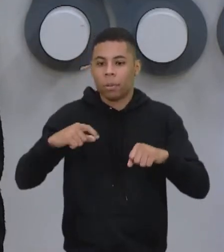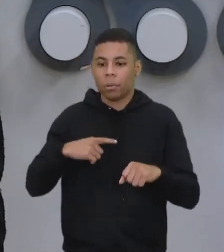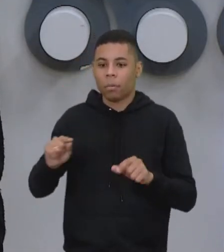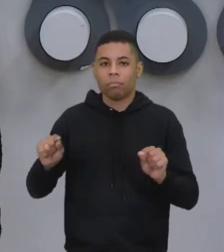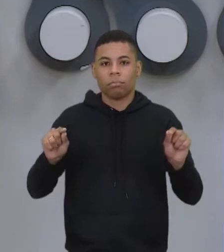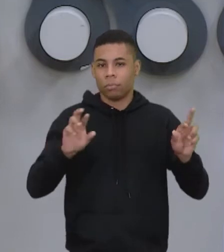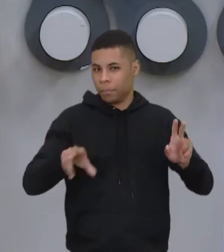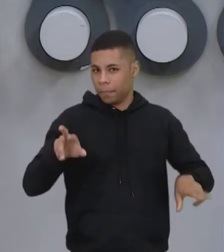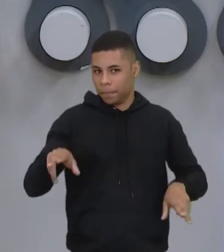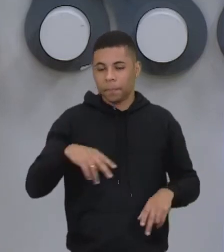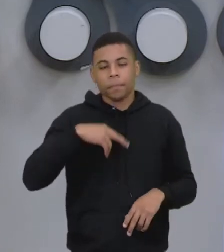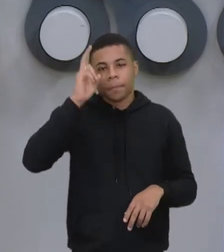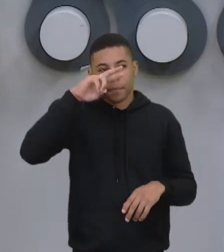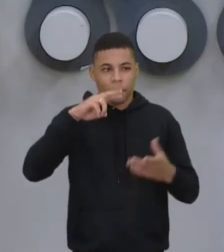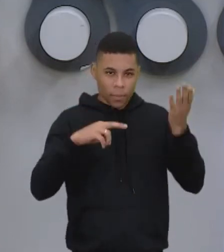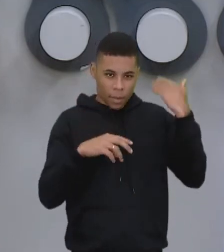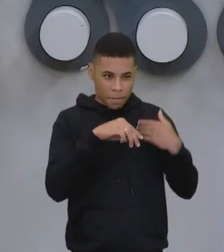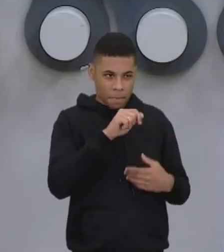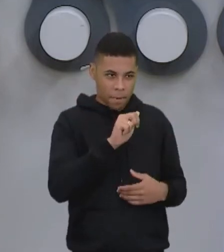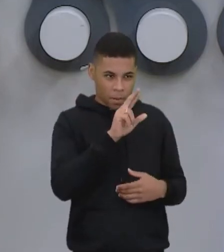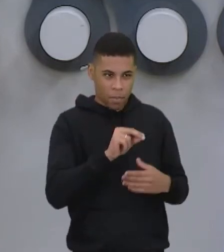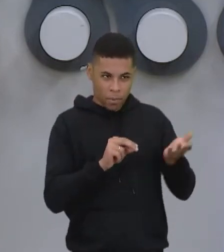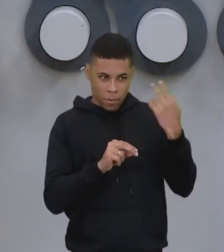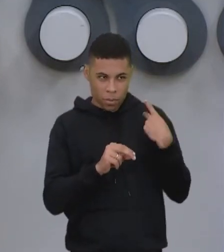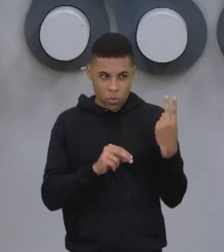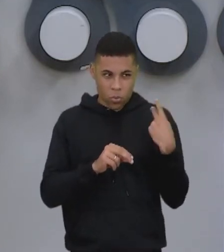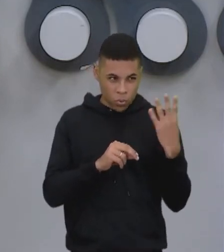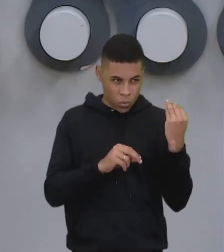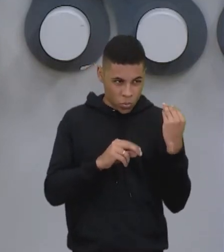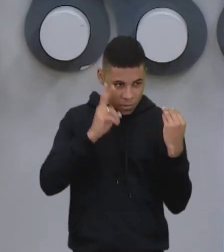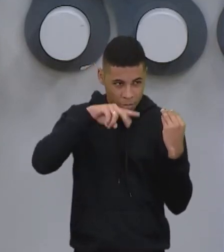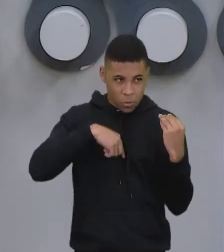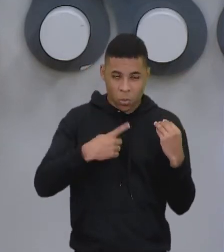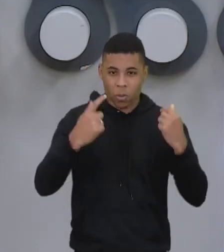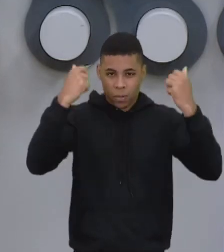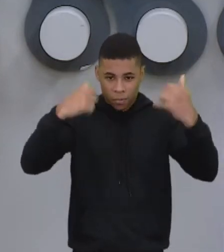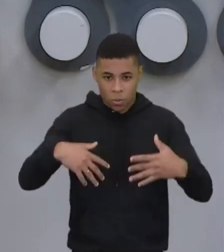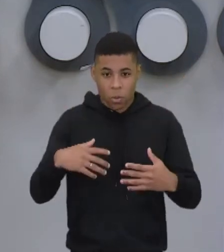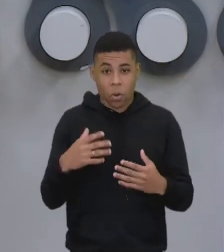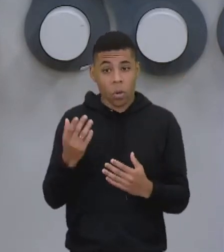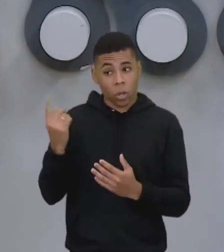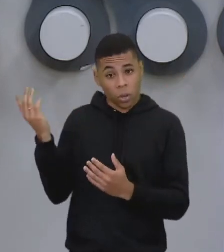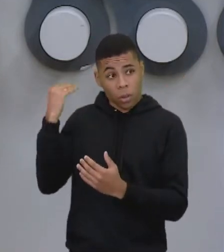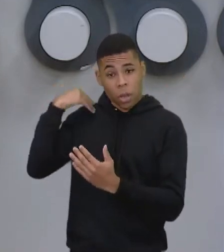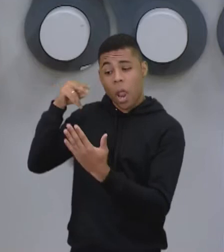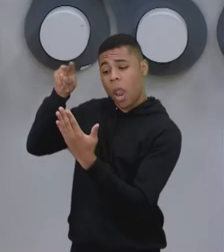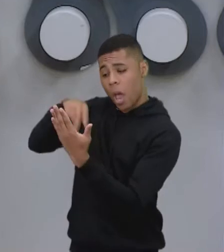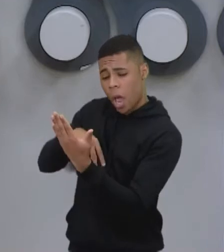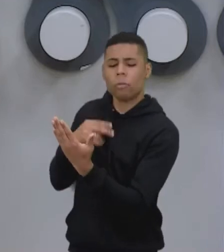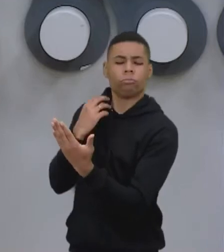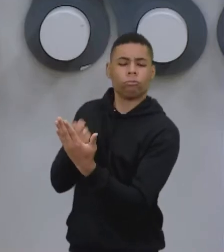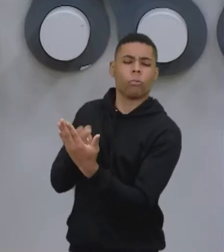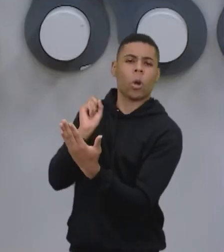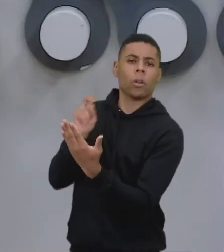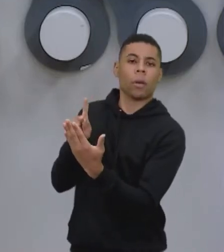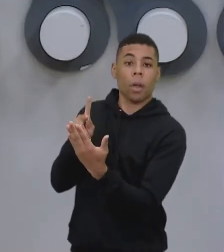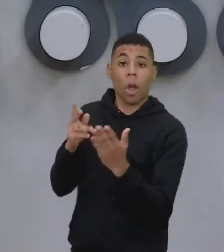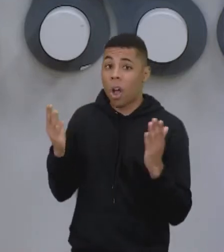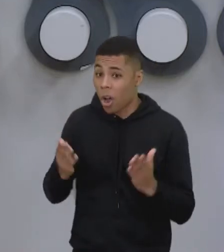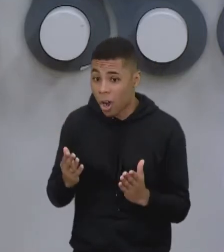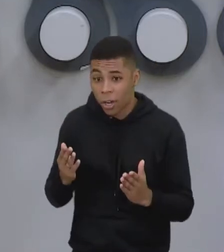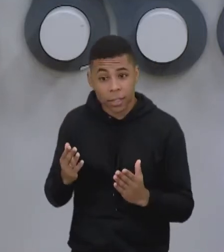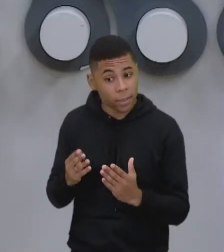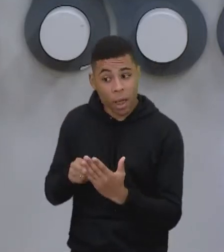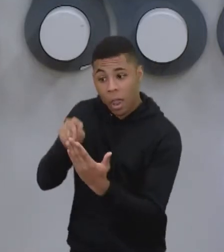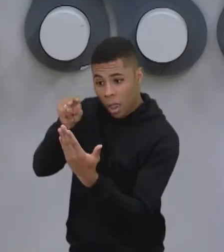nós dois estávamos juntos, que a gente falou, até então a gente lia e aceitava, hoje a gente já lê, comenta e já